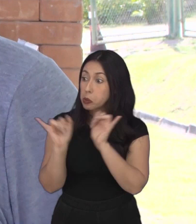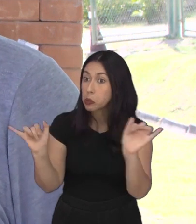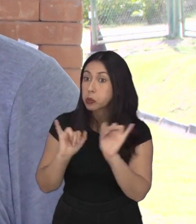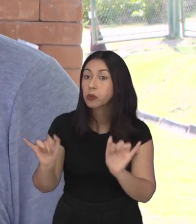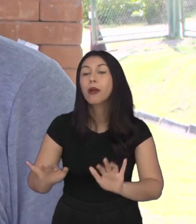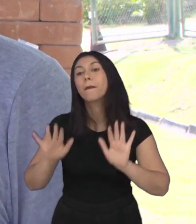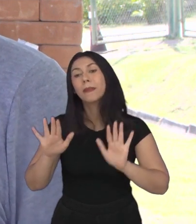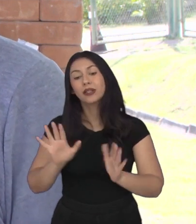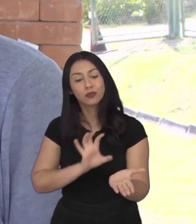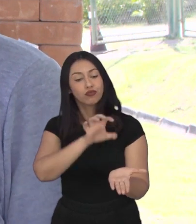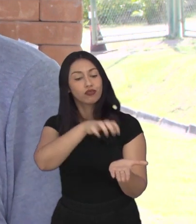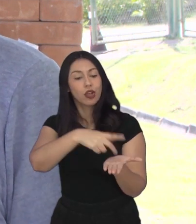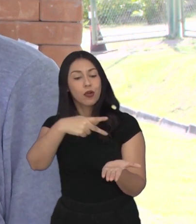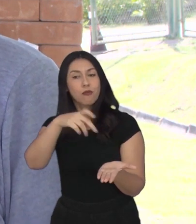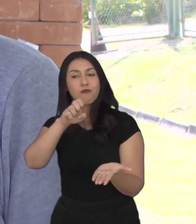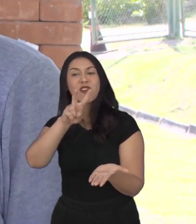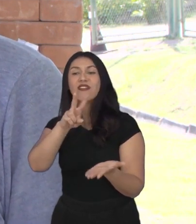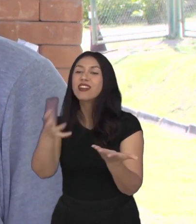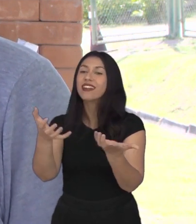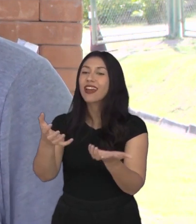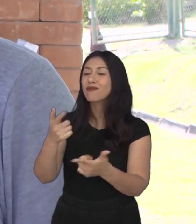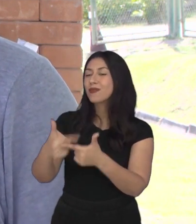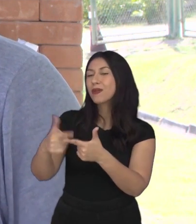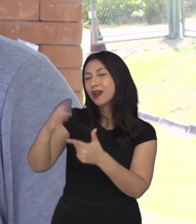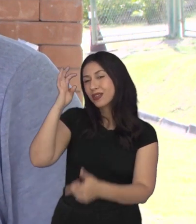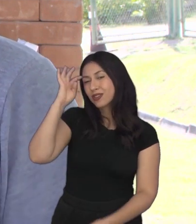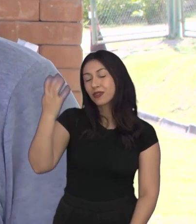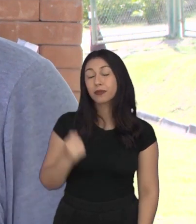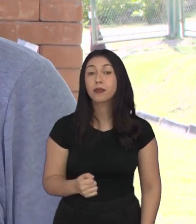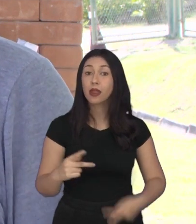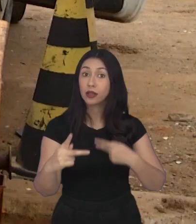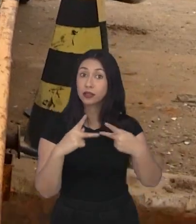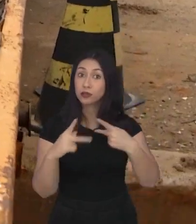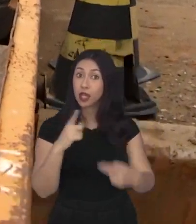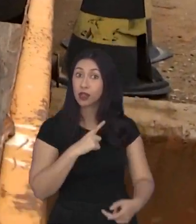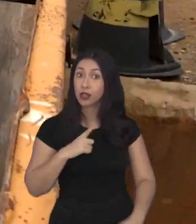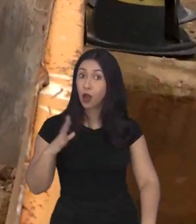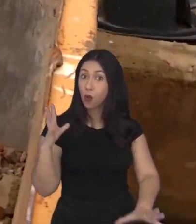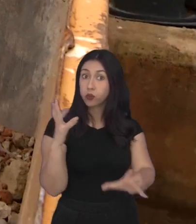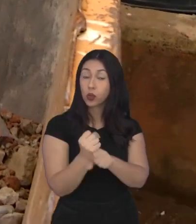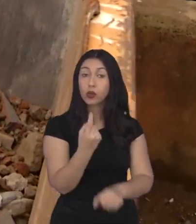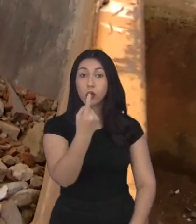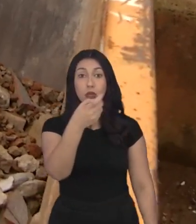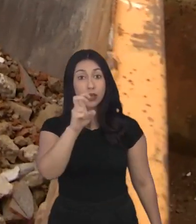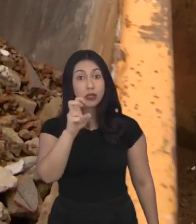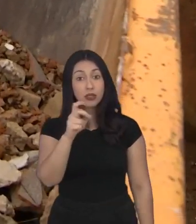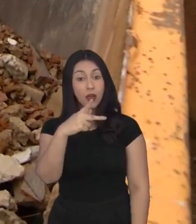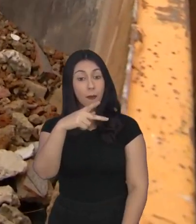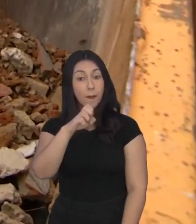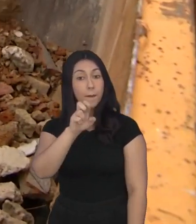querer vencer e Hapkido e Hapki!